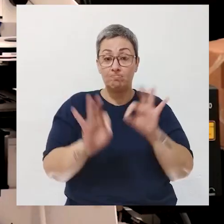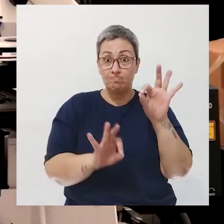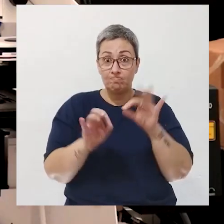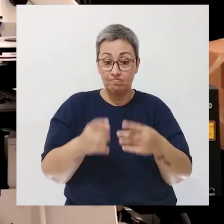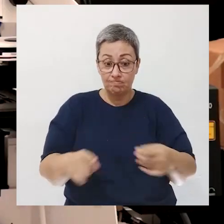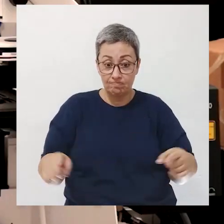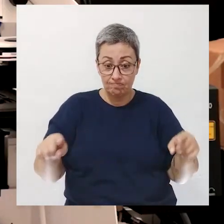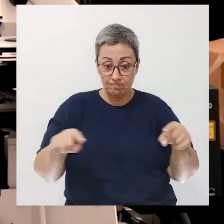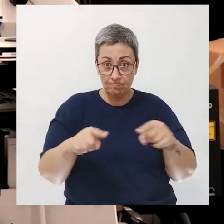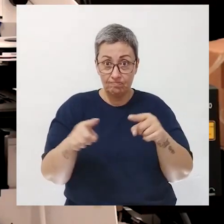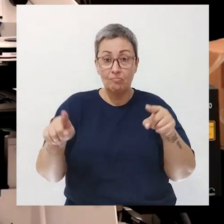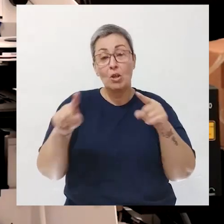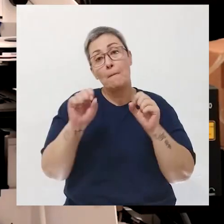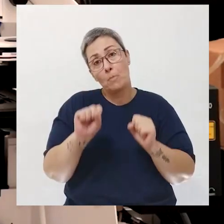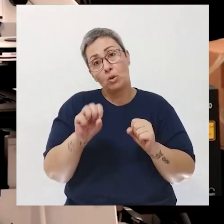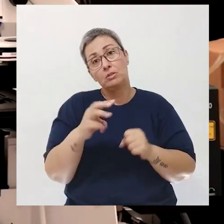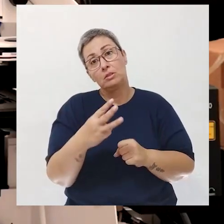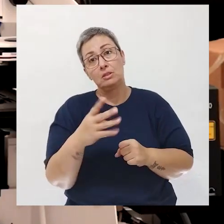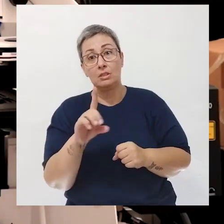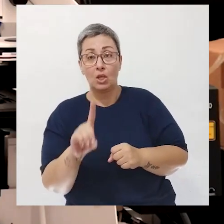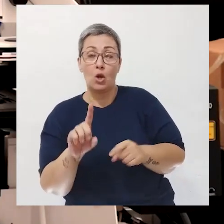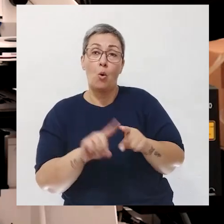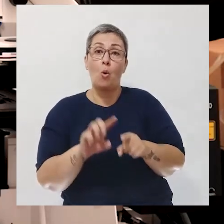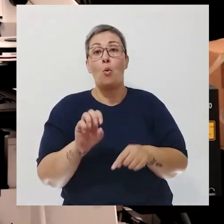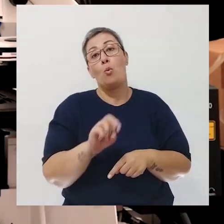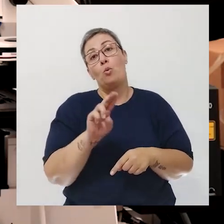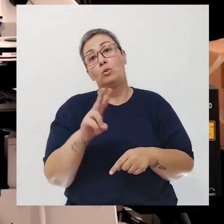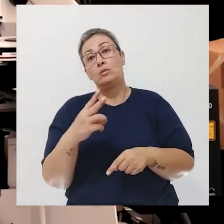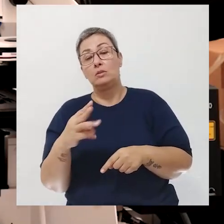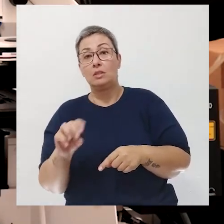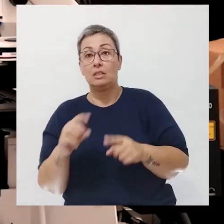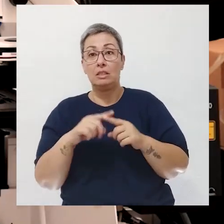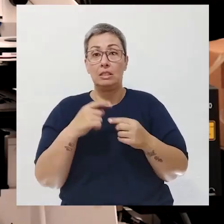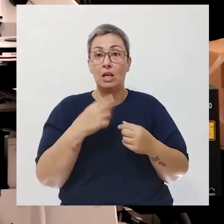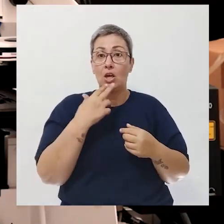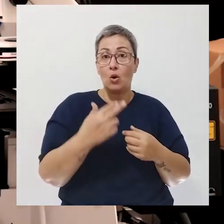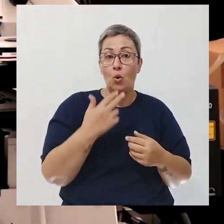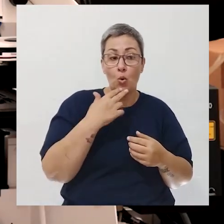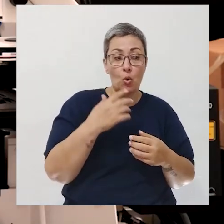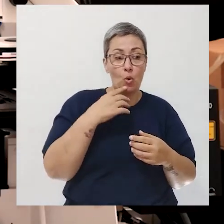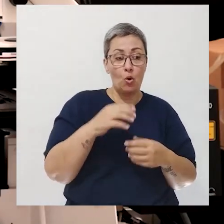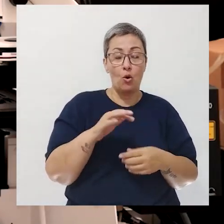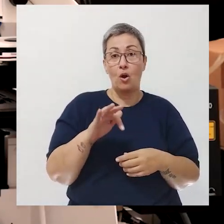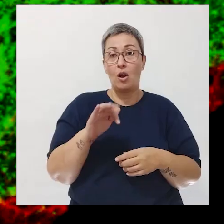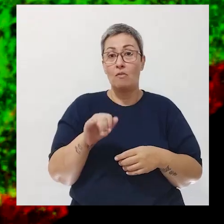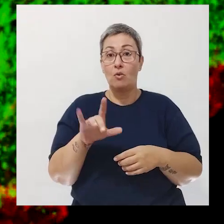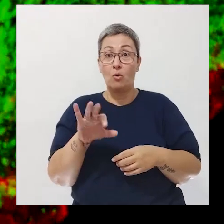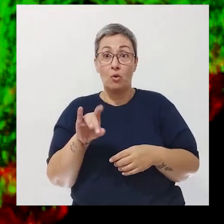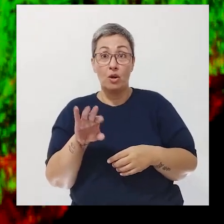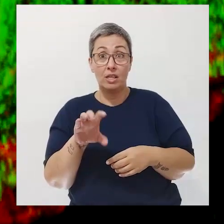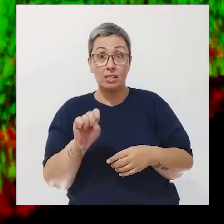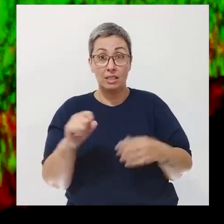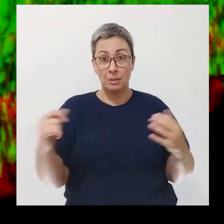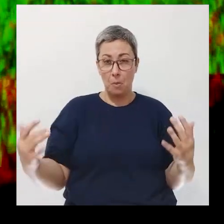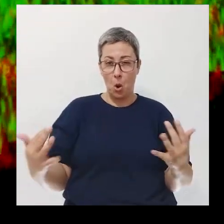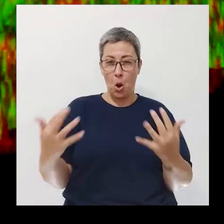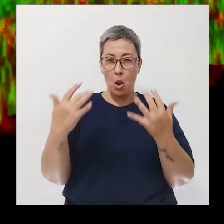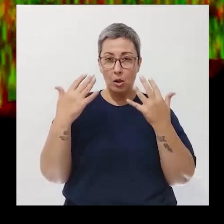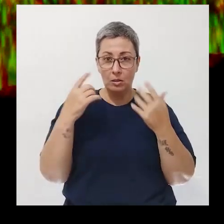e vai formar então essa imagem assim, que pode ser tridimensional. E aí essa imagem é corada previamente com um corante